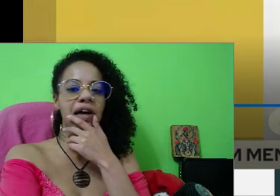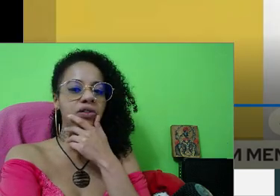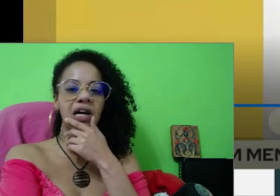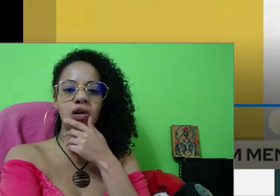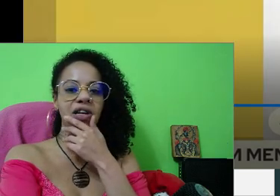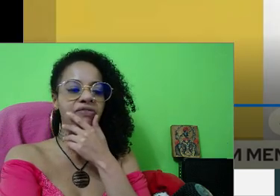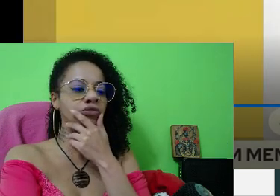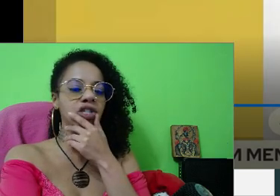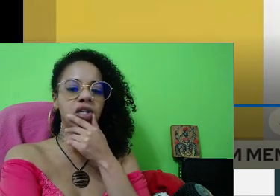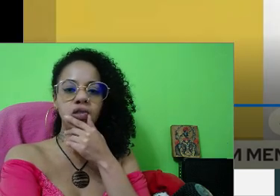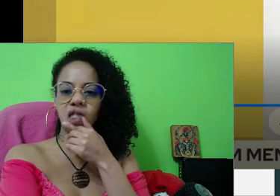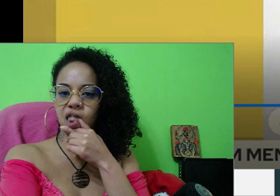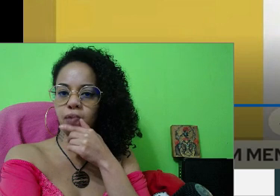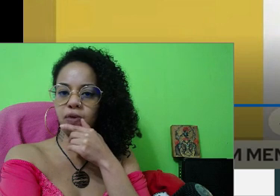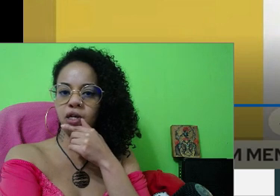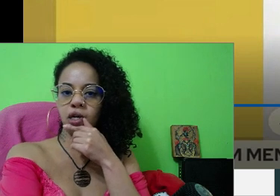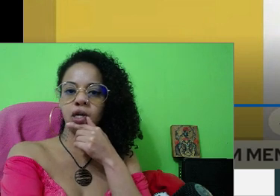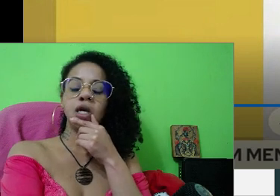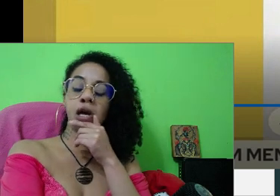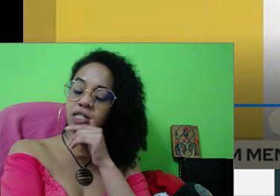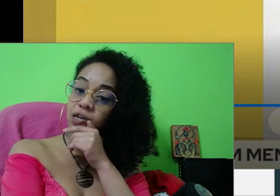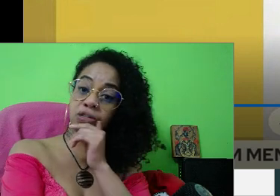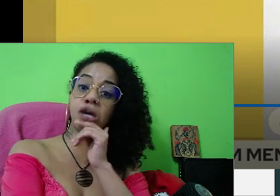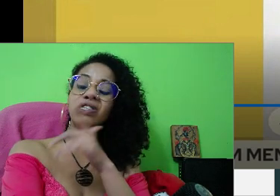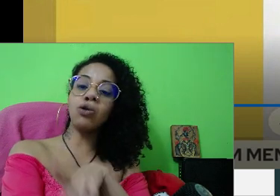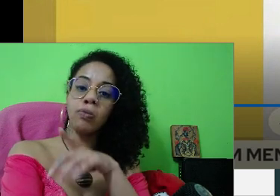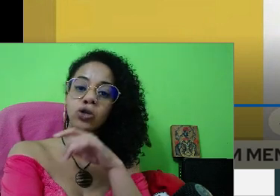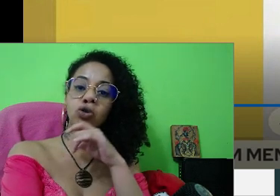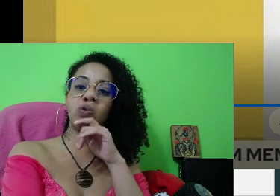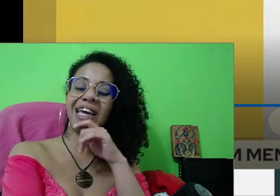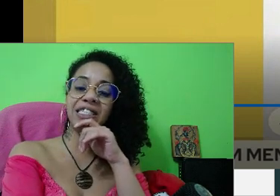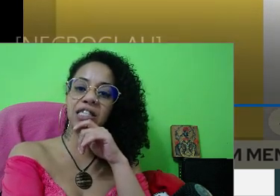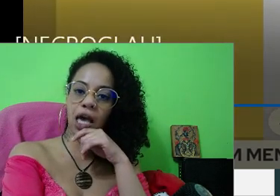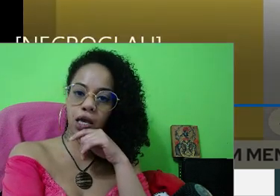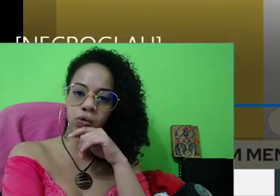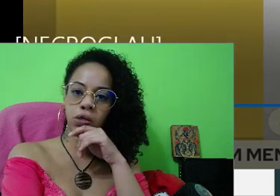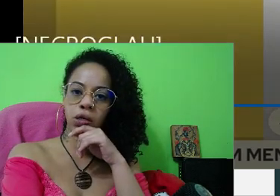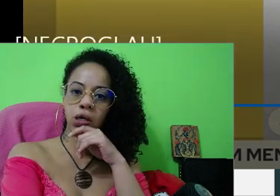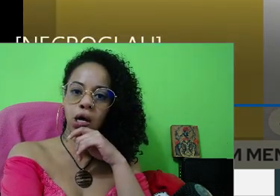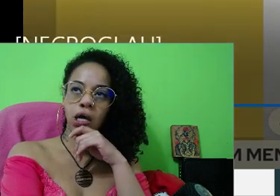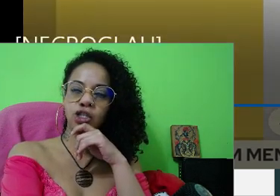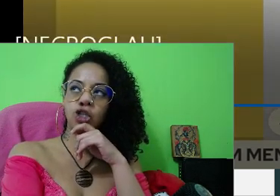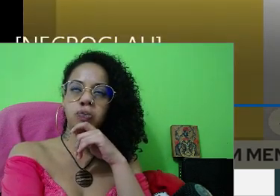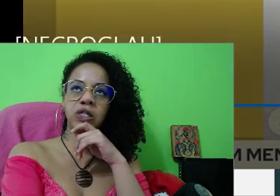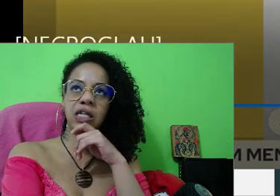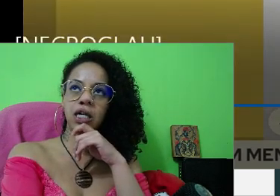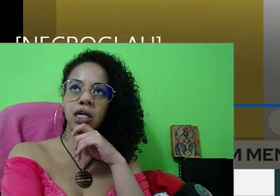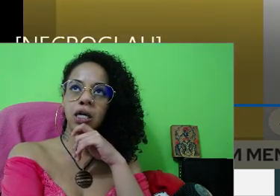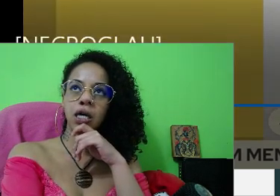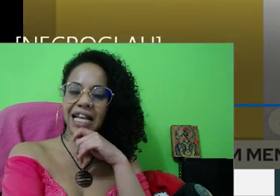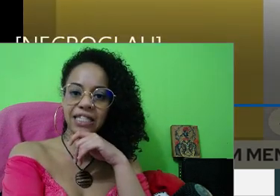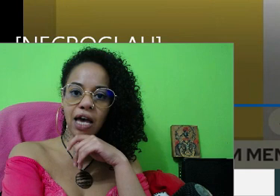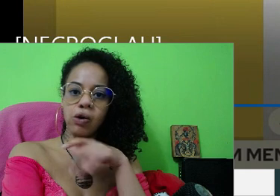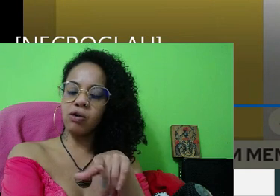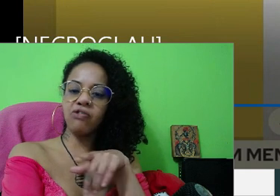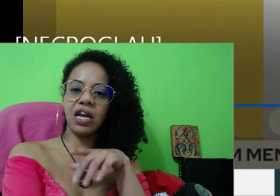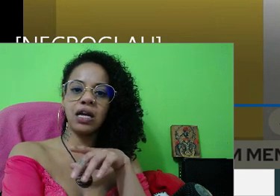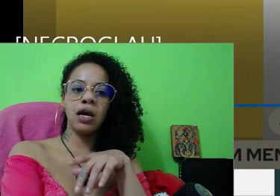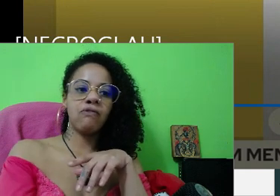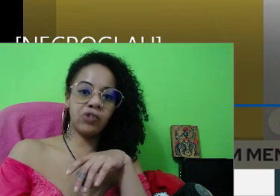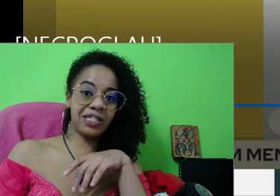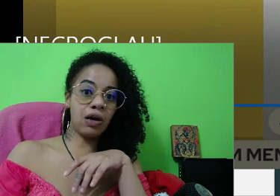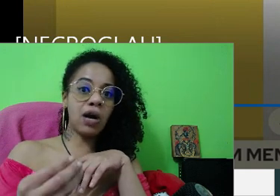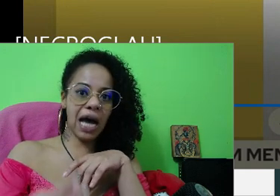que tô do lado da corda do sistema você não tem noção como eu tô com receio de tipo assim é sério